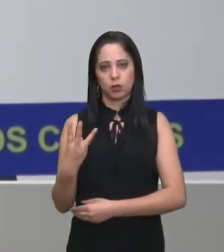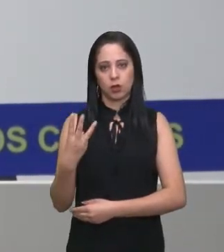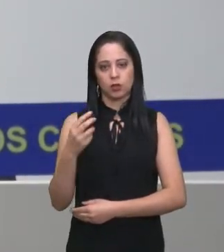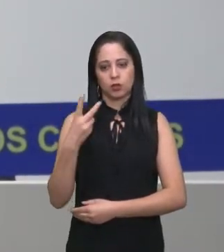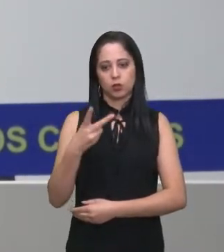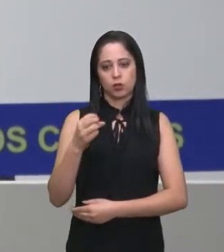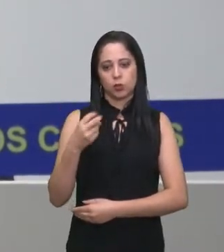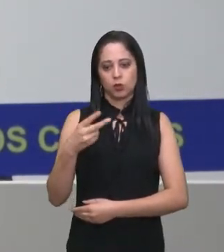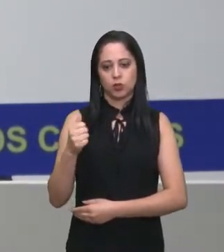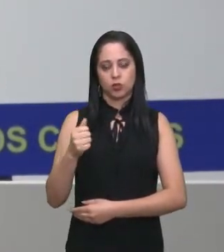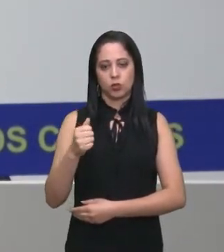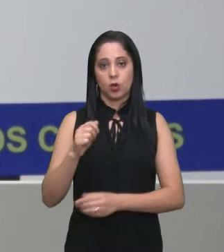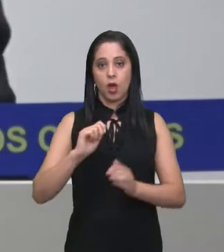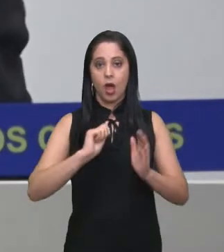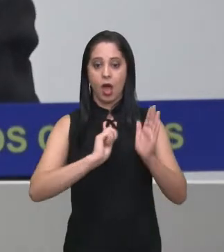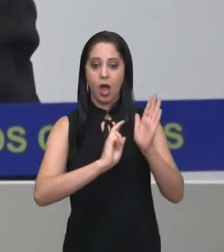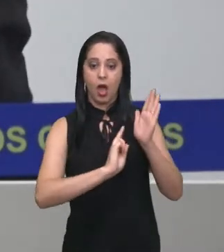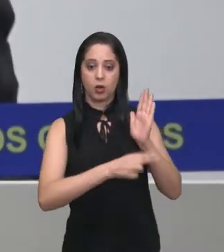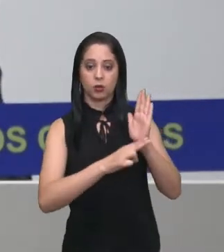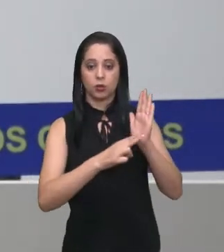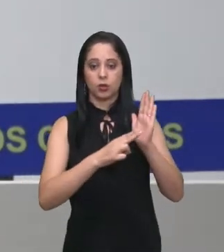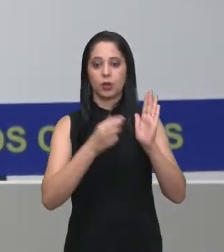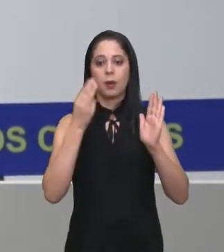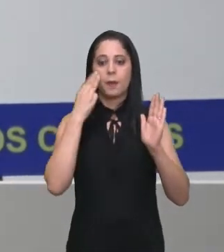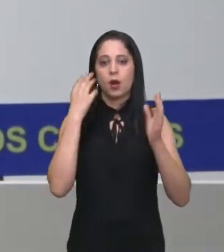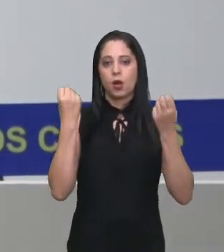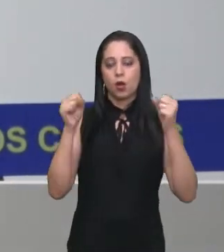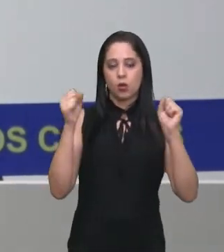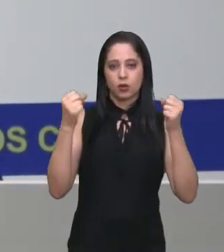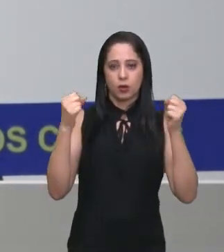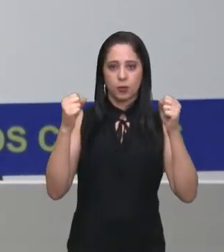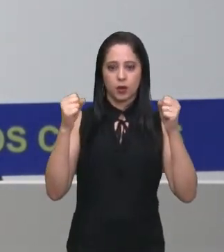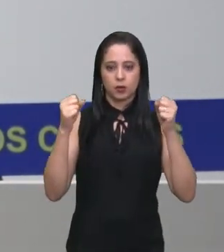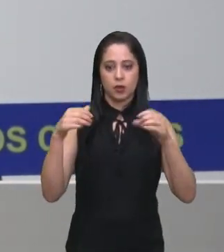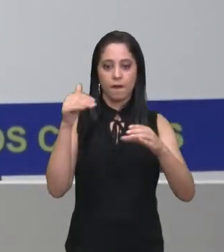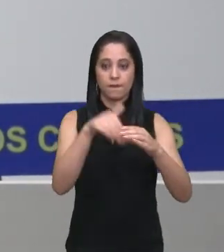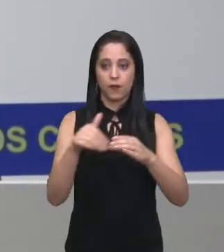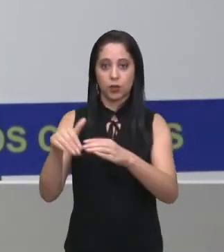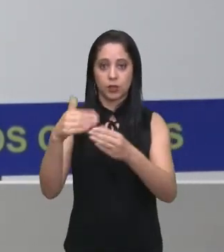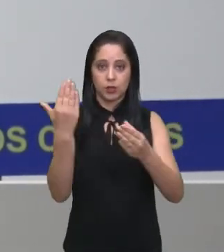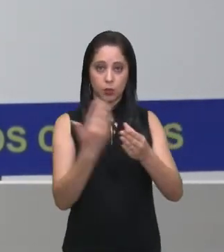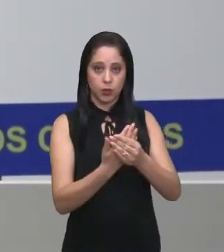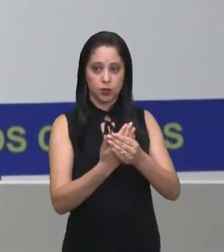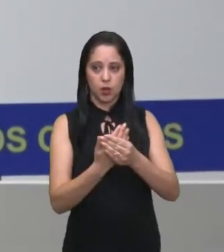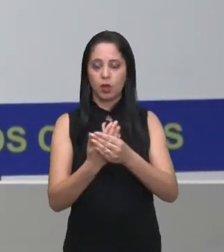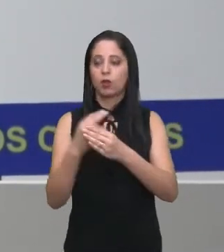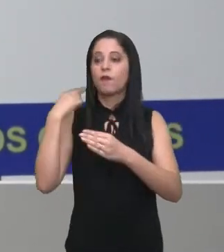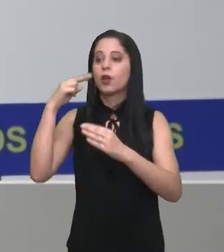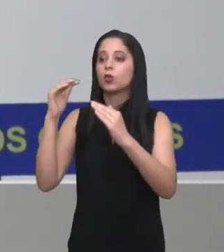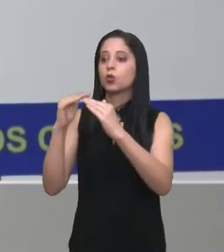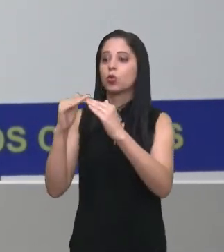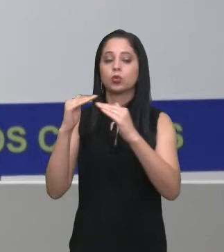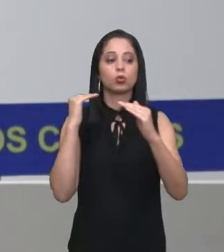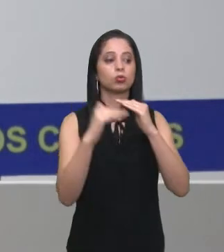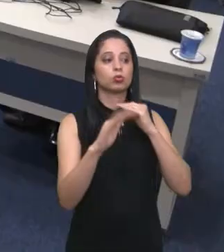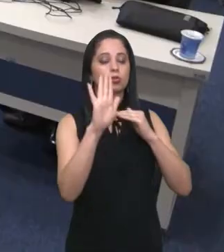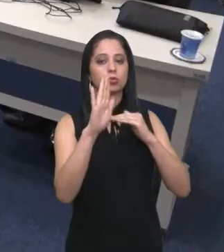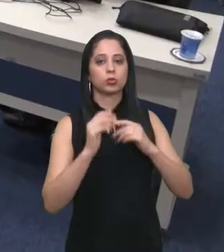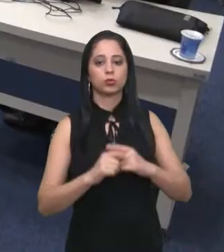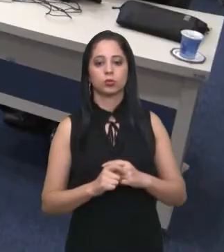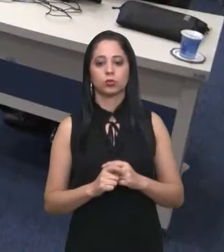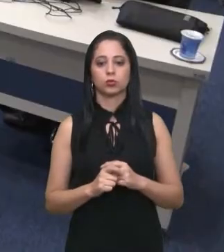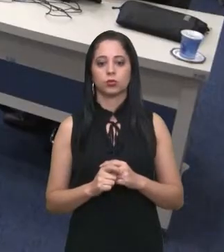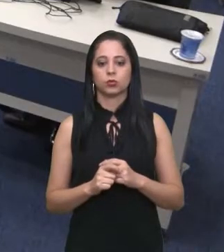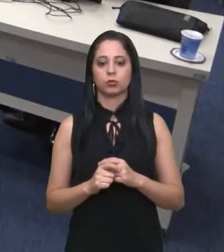553/2021, de autoria do vereador Marcão da Academia. Vai falar, Marcão? Em votação, o processo. O vereador favorável permanece em comissão. Os contrários se manifestem.